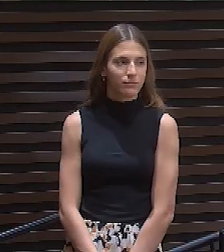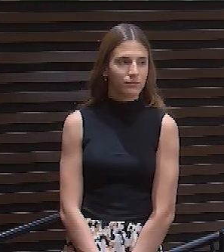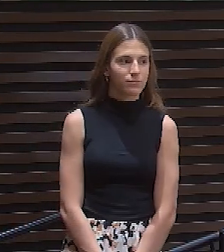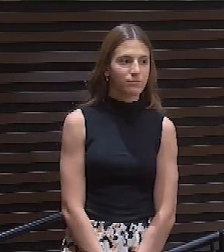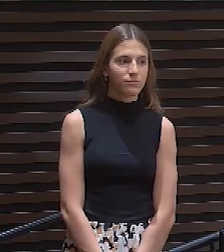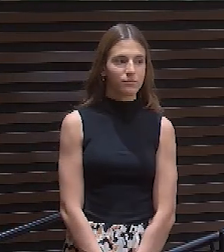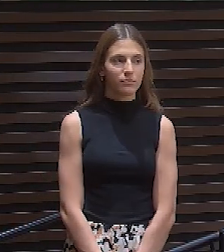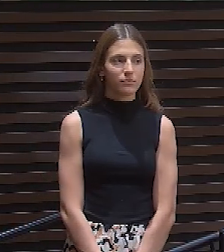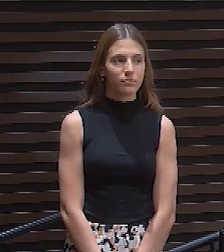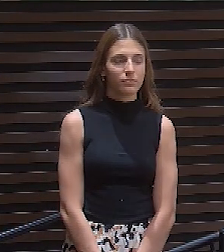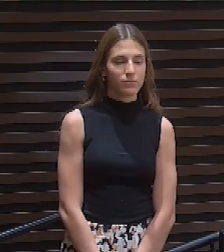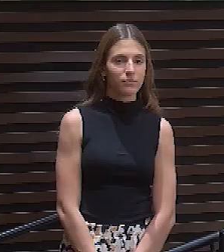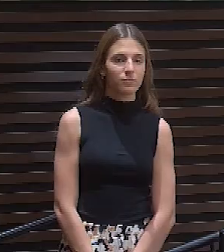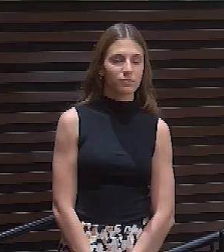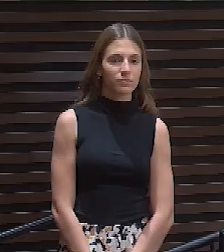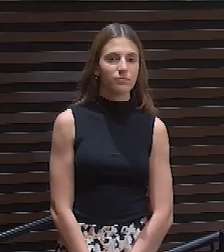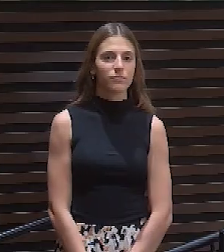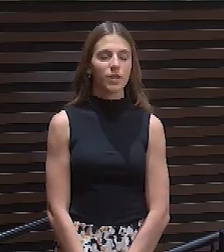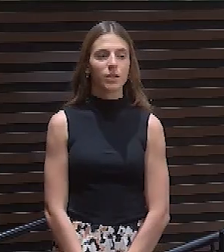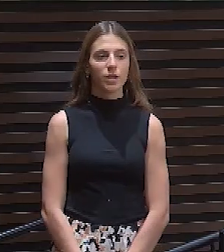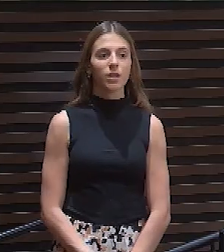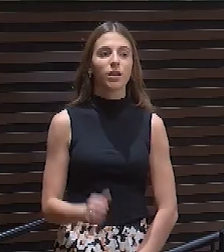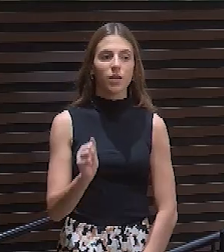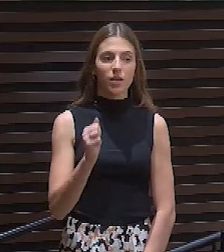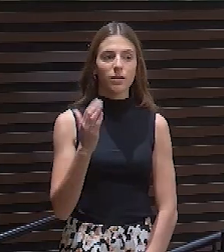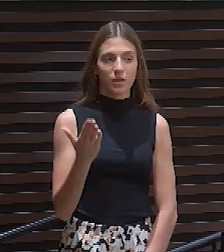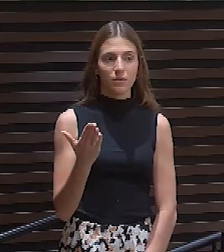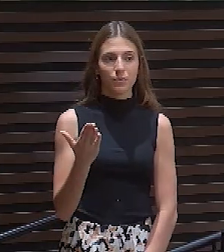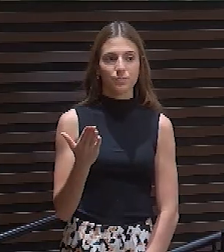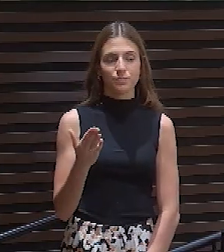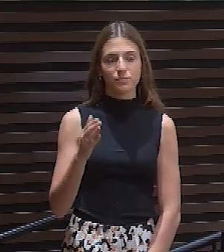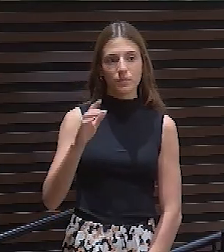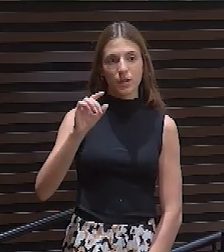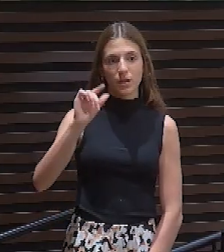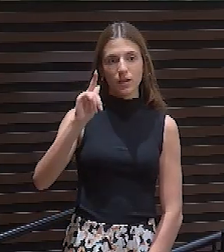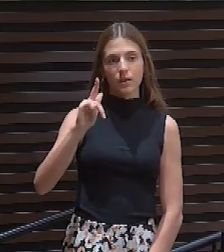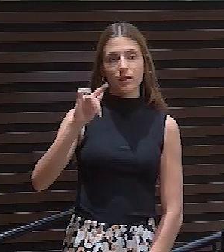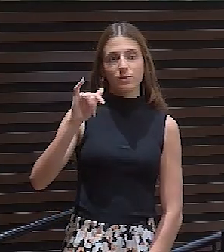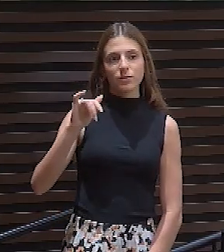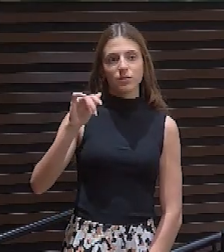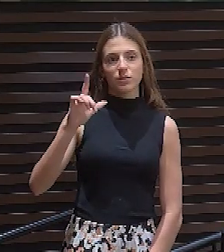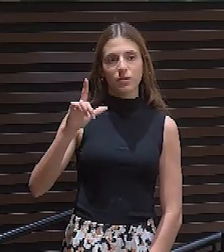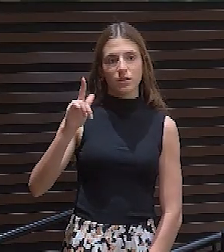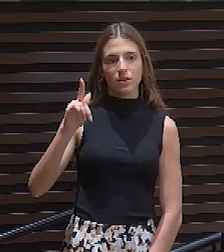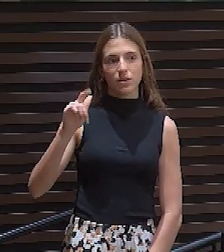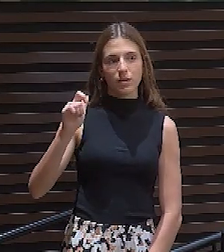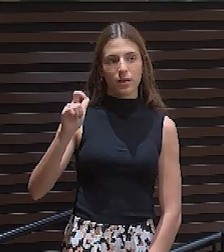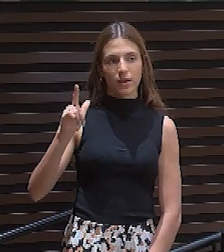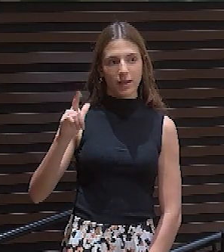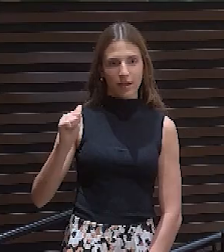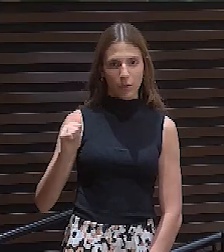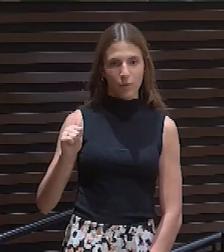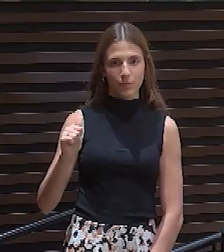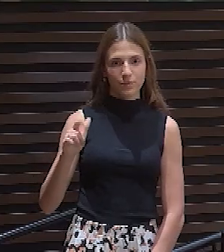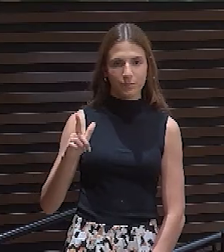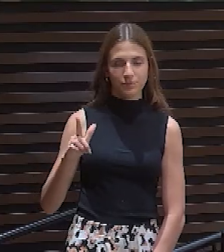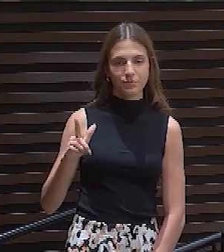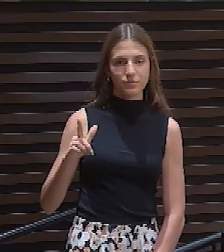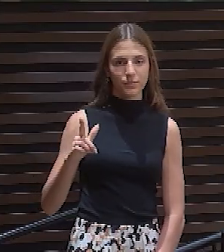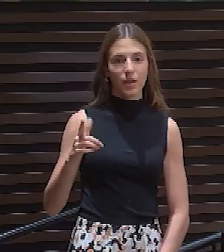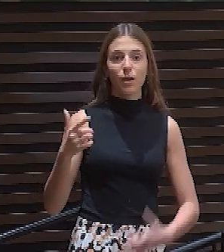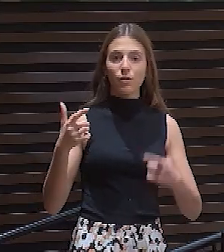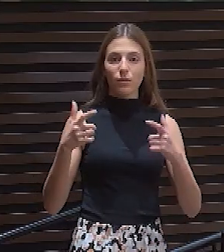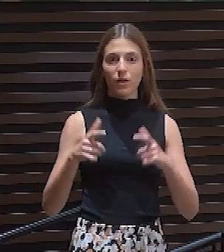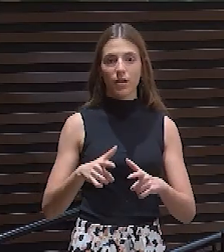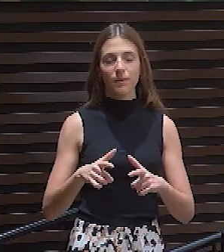Gilgal, então, é esse lugar onde um anjo diferente